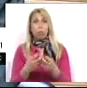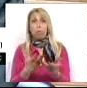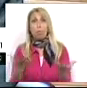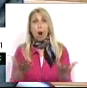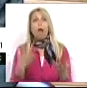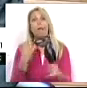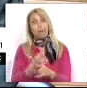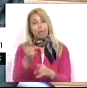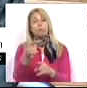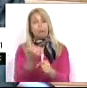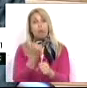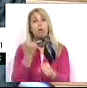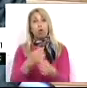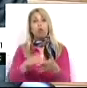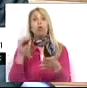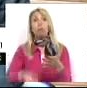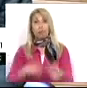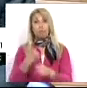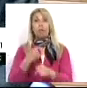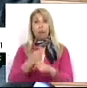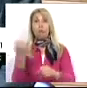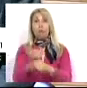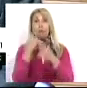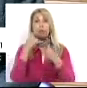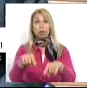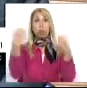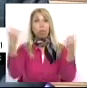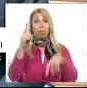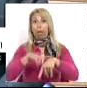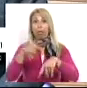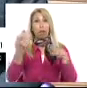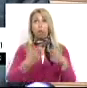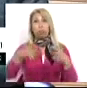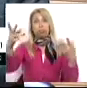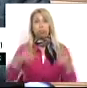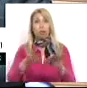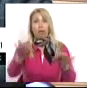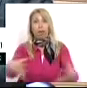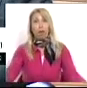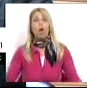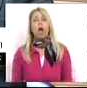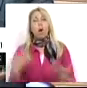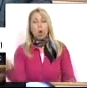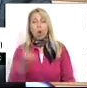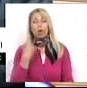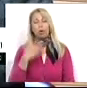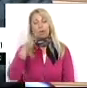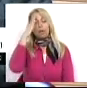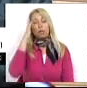trabalhadores com contratos de trabalho em funções públicas por tempo indeterminado. E, portanto, aquilo que nós consideramos que seria